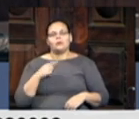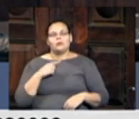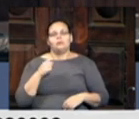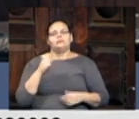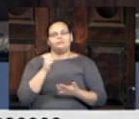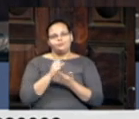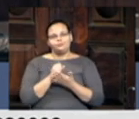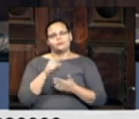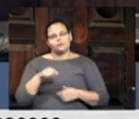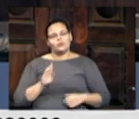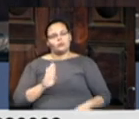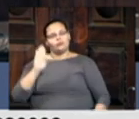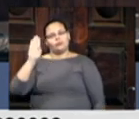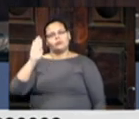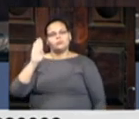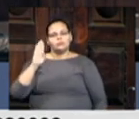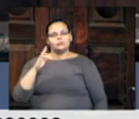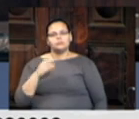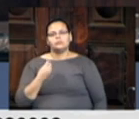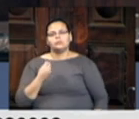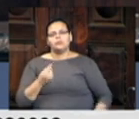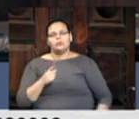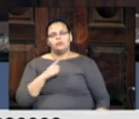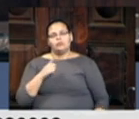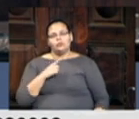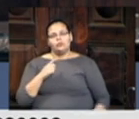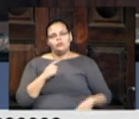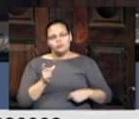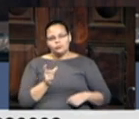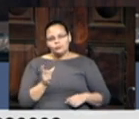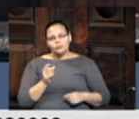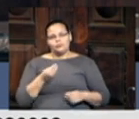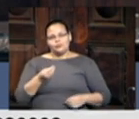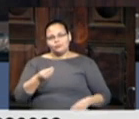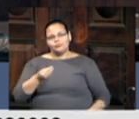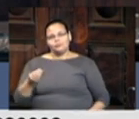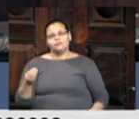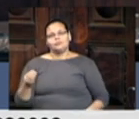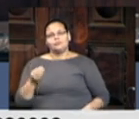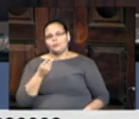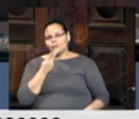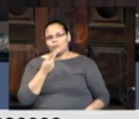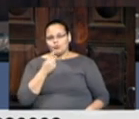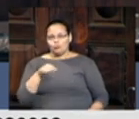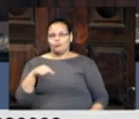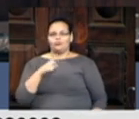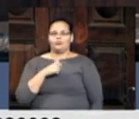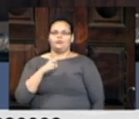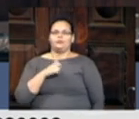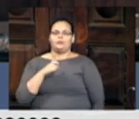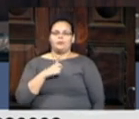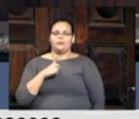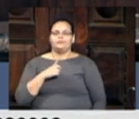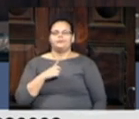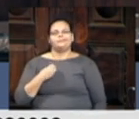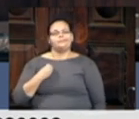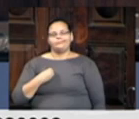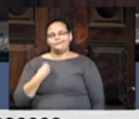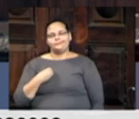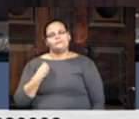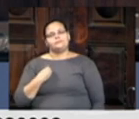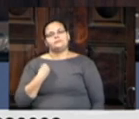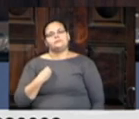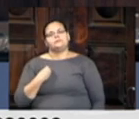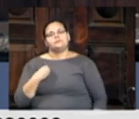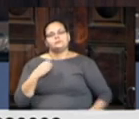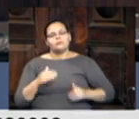máquina. E veja só, ainda colocava algumas cédulazinhas minhas para dizer que nós estávamos participando daquele